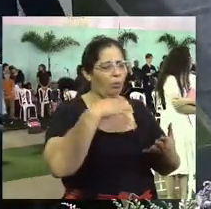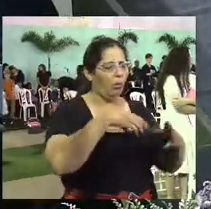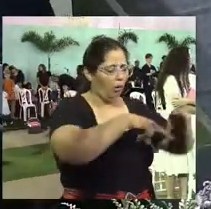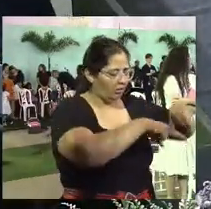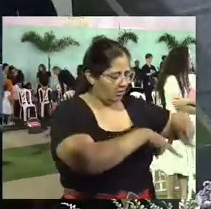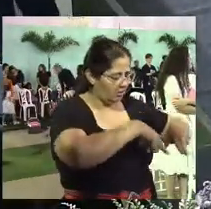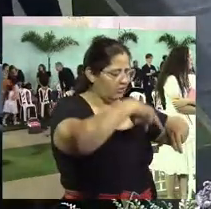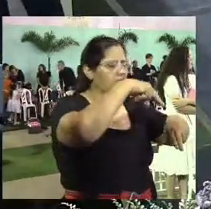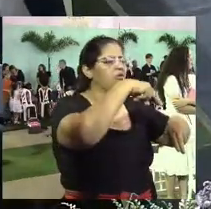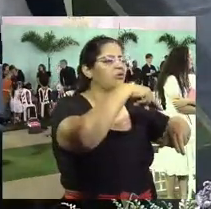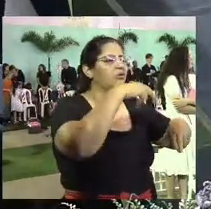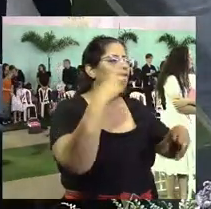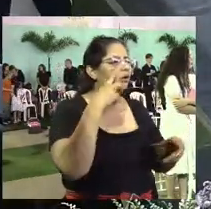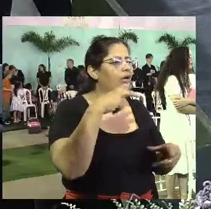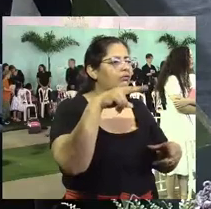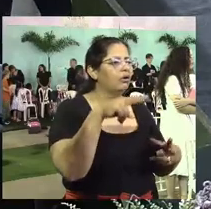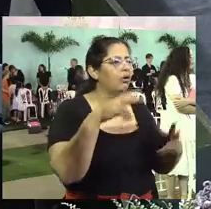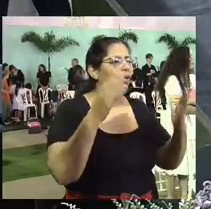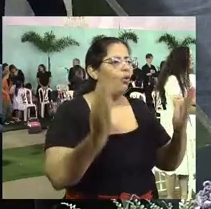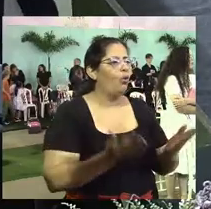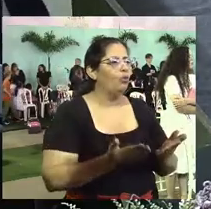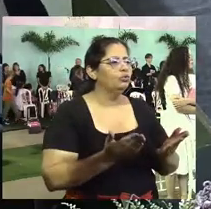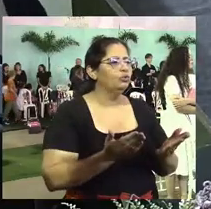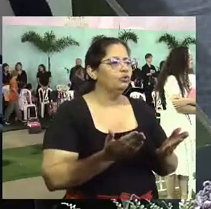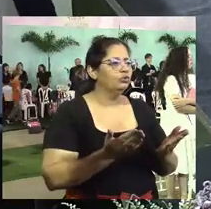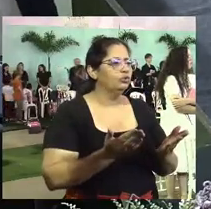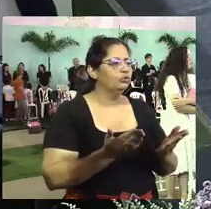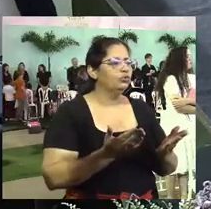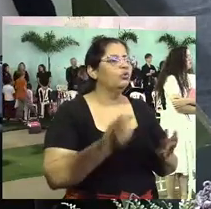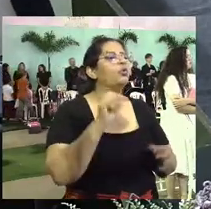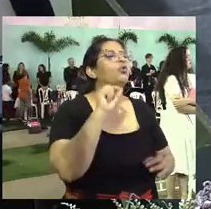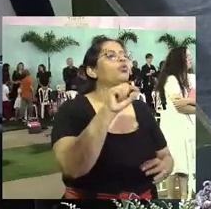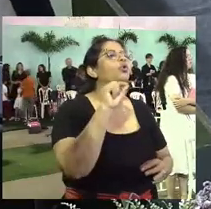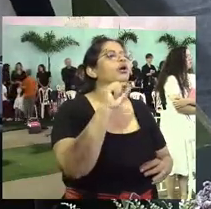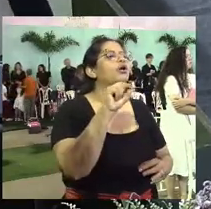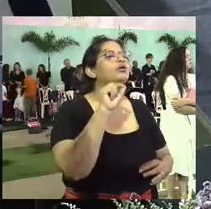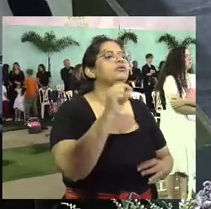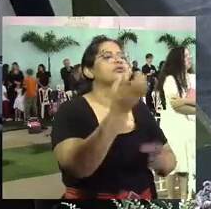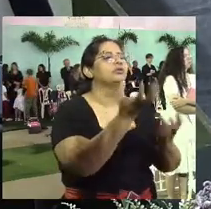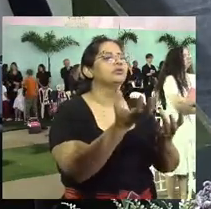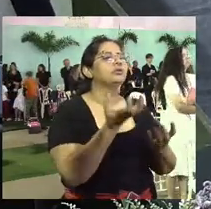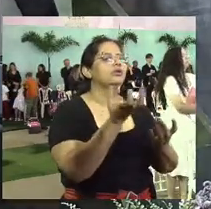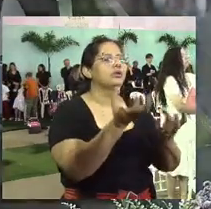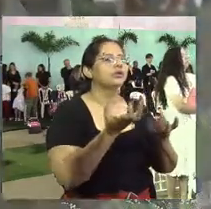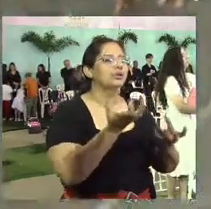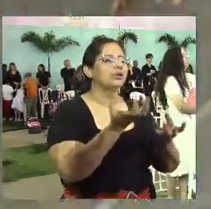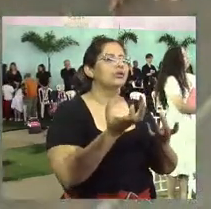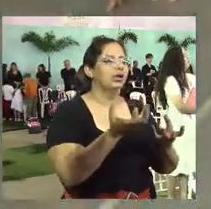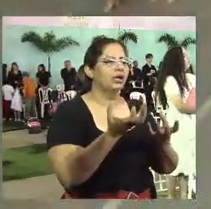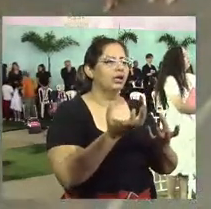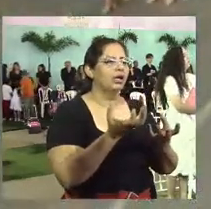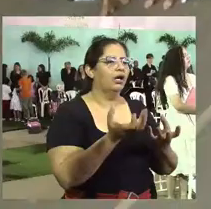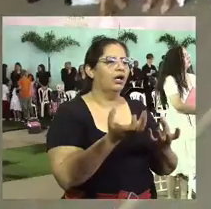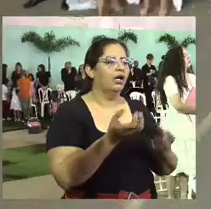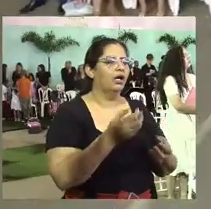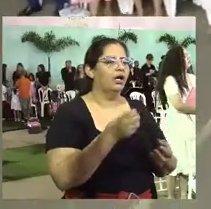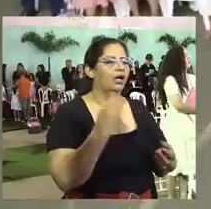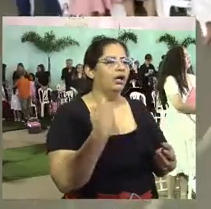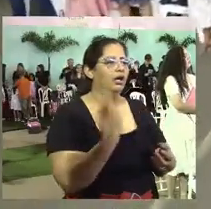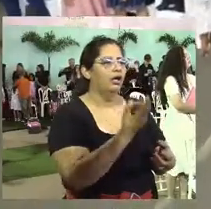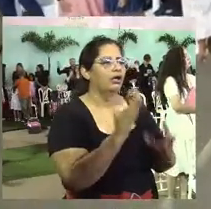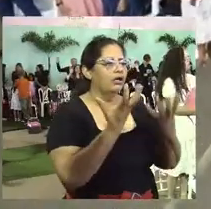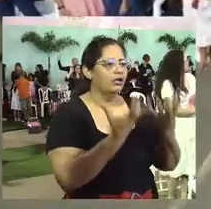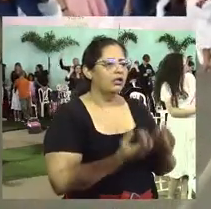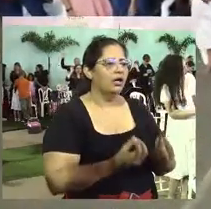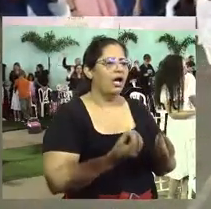convidar que esta noite com a permissão do pastor André quantos aqui querem ser ganhadores de almas operadores de milagre balança as suas